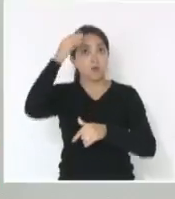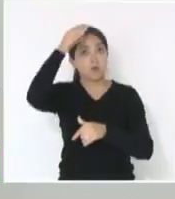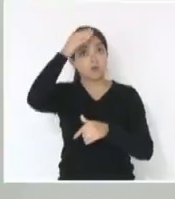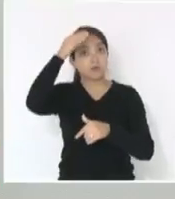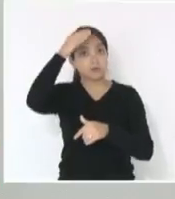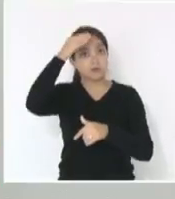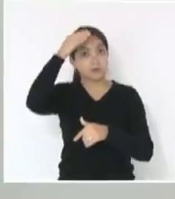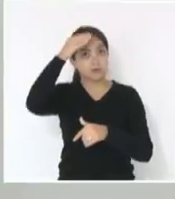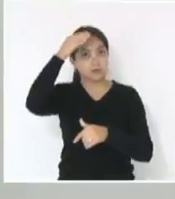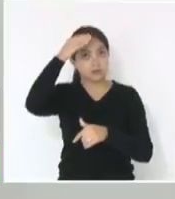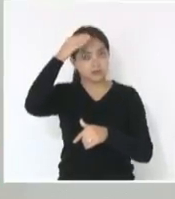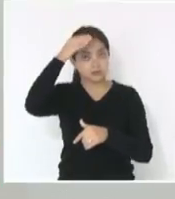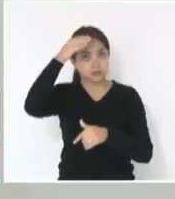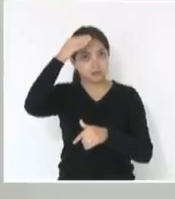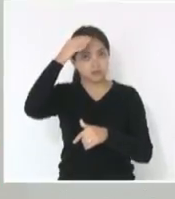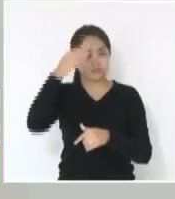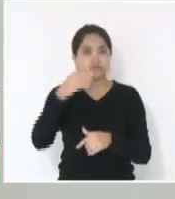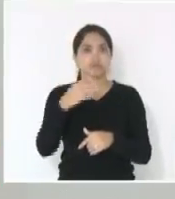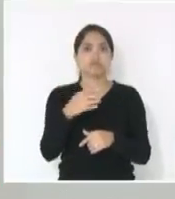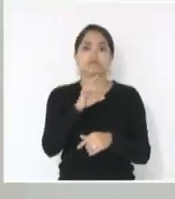conscientização,